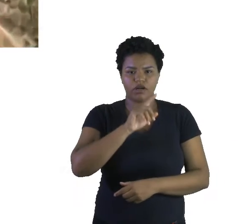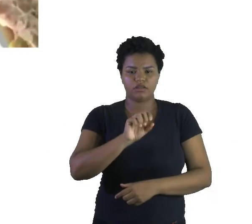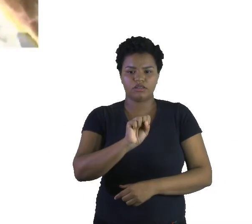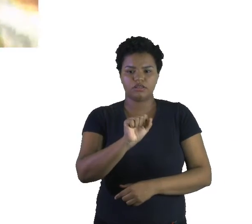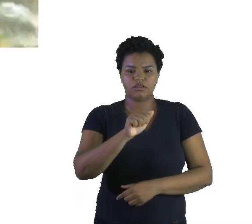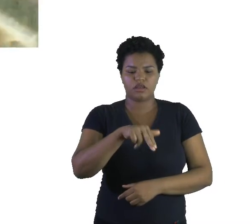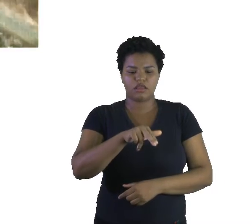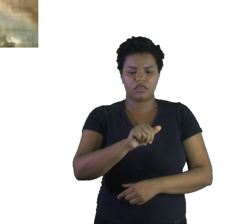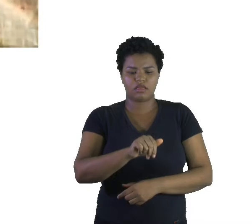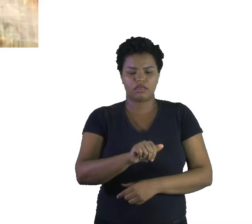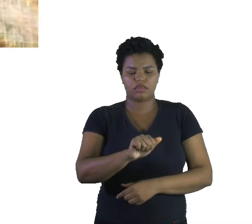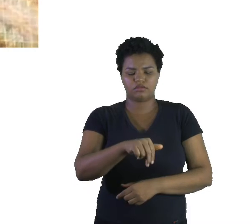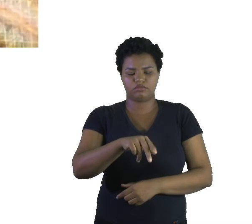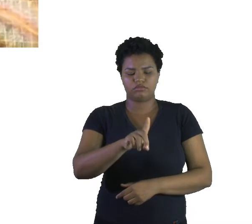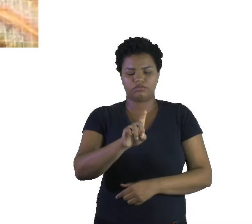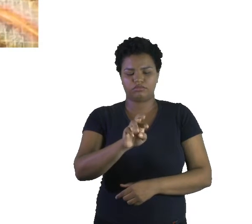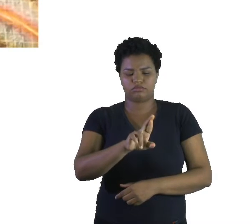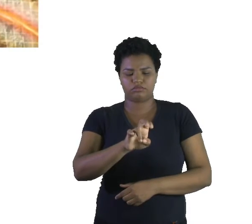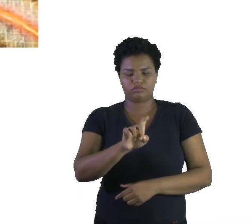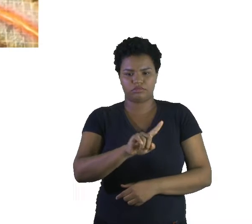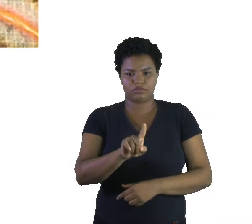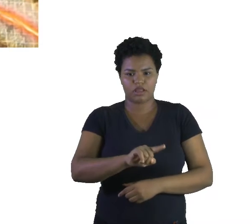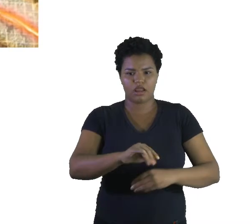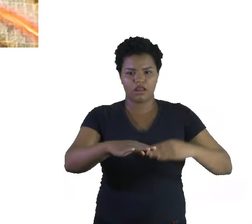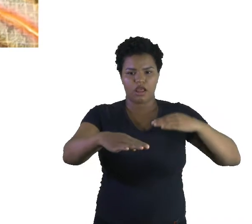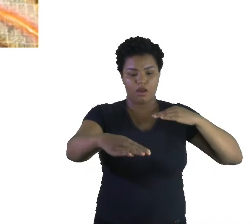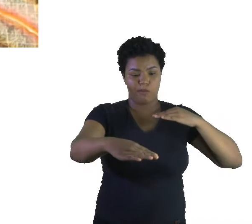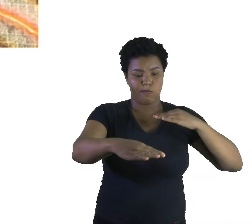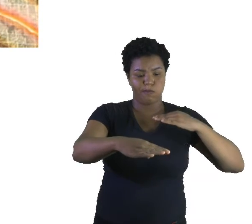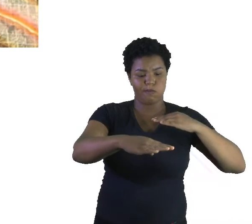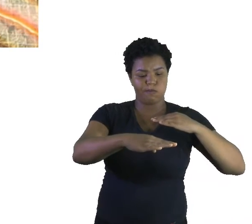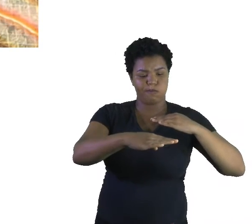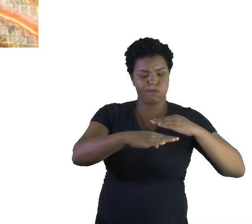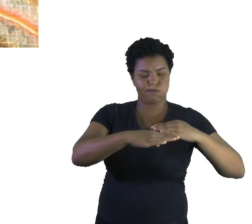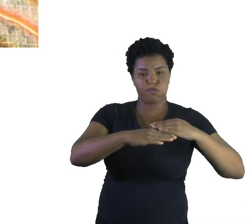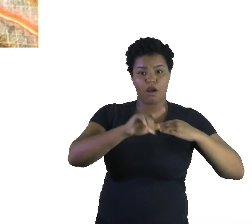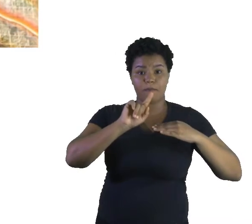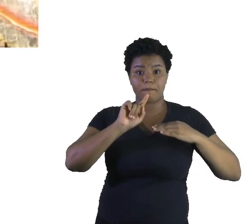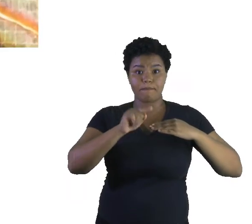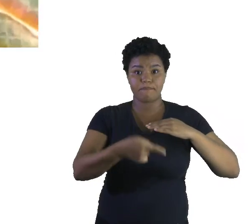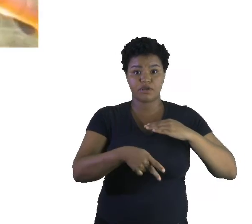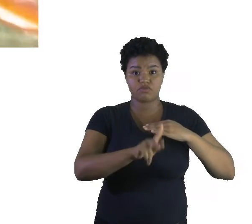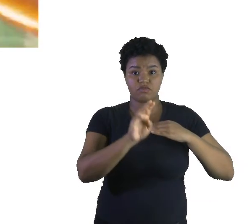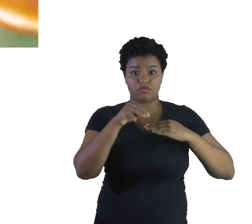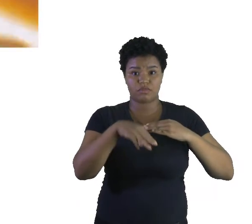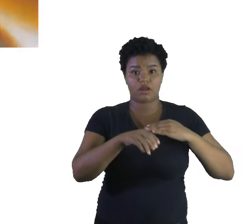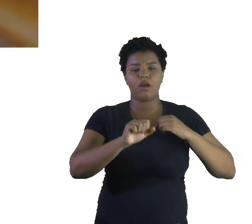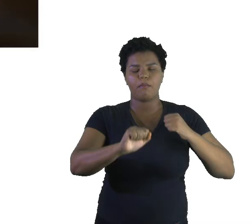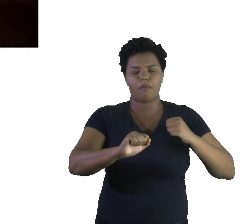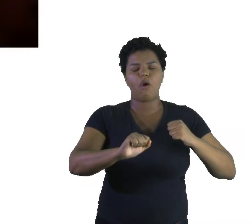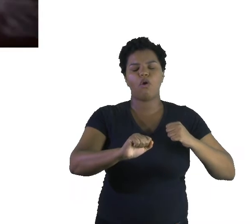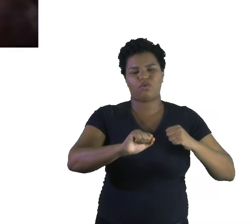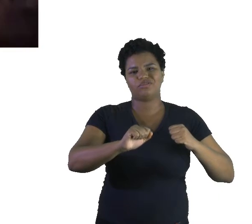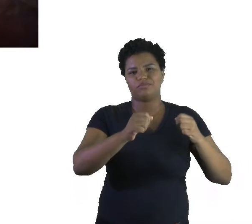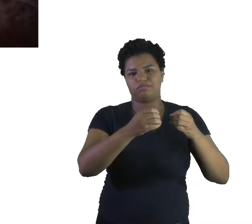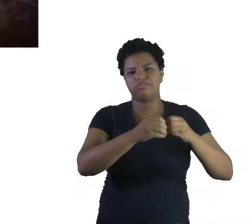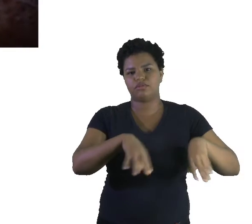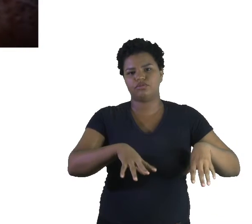2 placas tectônicas se encontram por 1.000 quilômetros. Isso pode trazer consequências